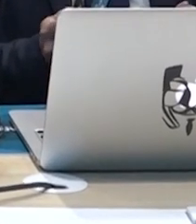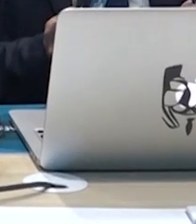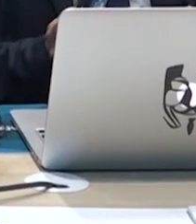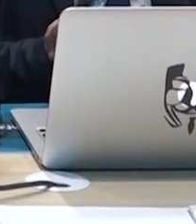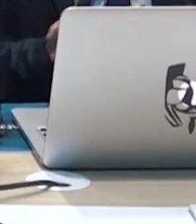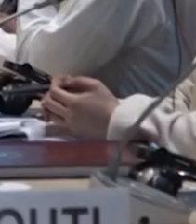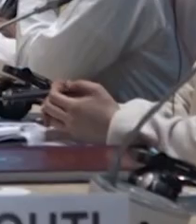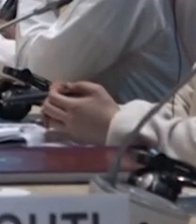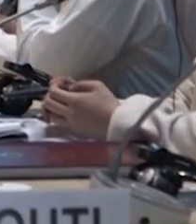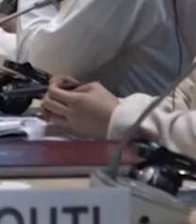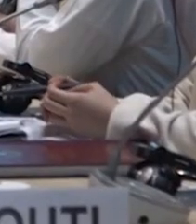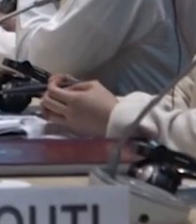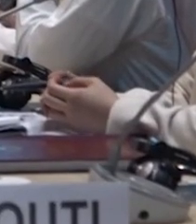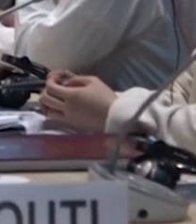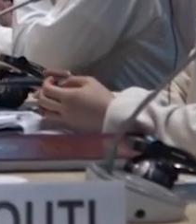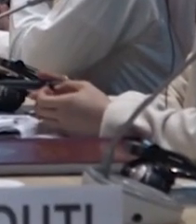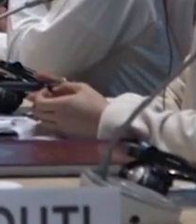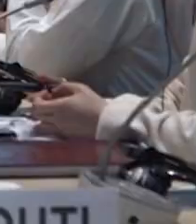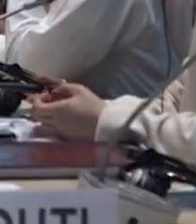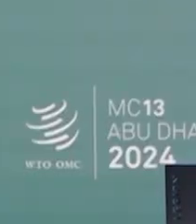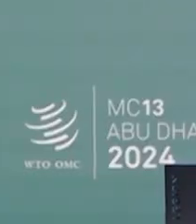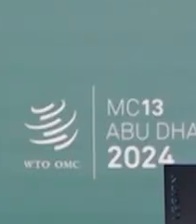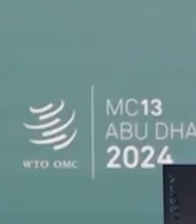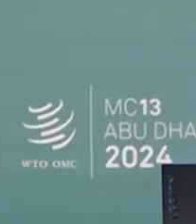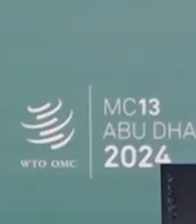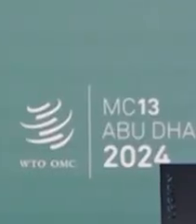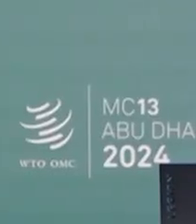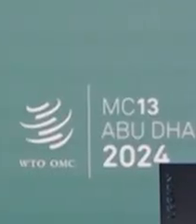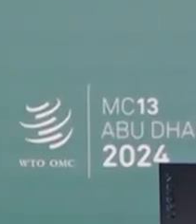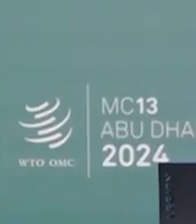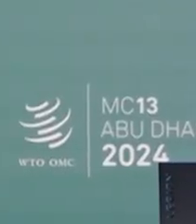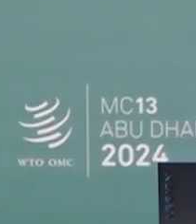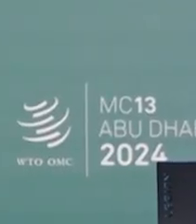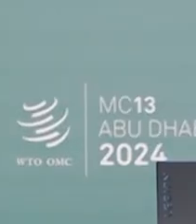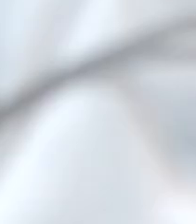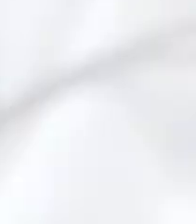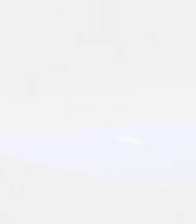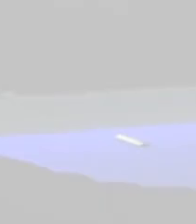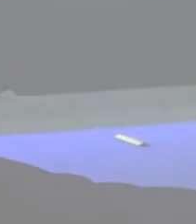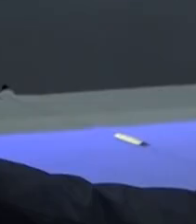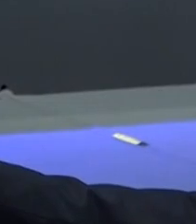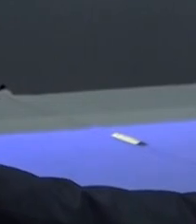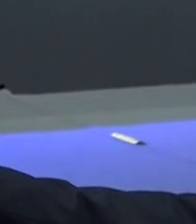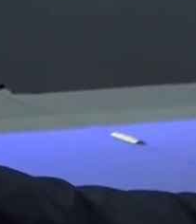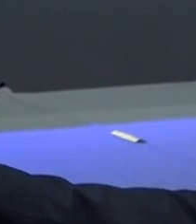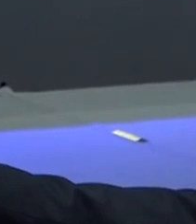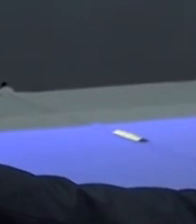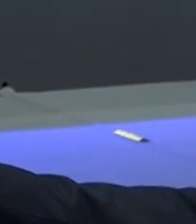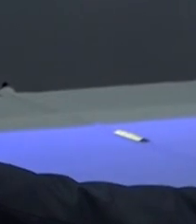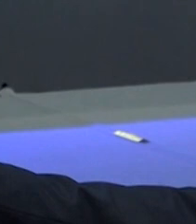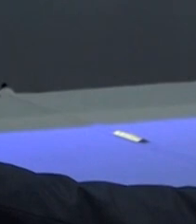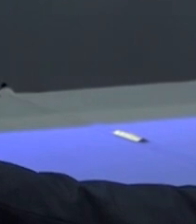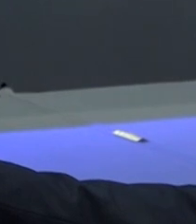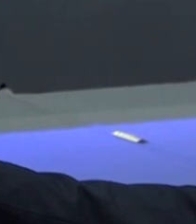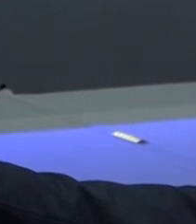Ita tene katak, ba ita nia a session ga, ba iha WTO, iha